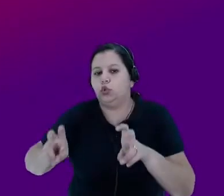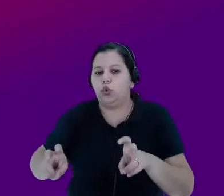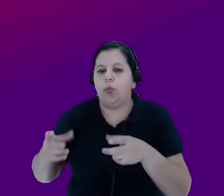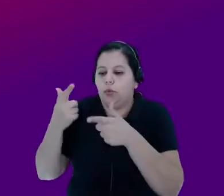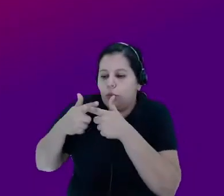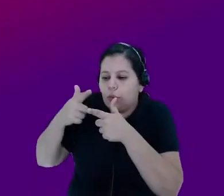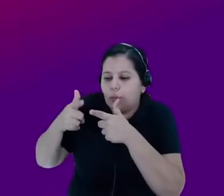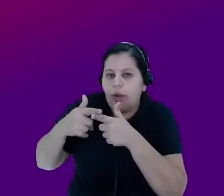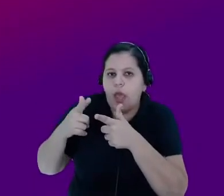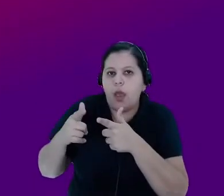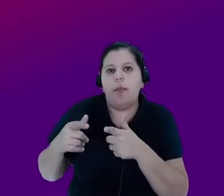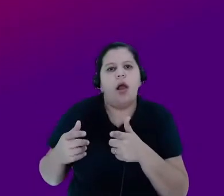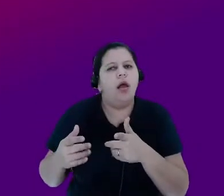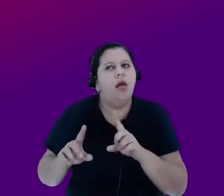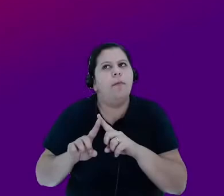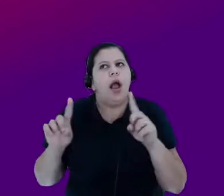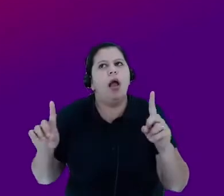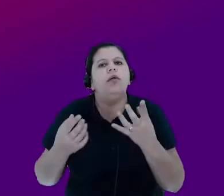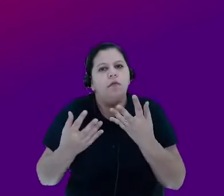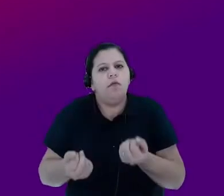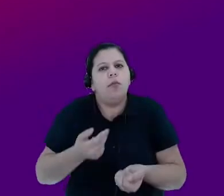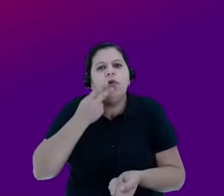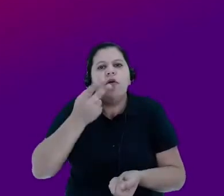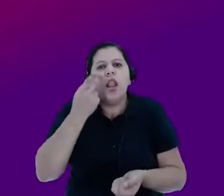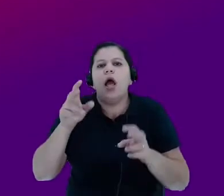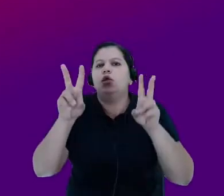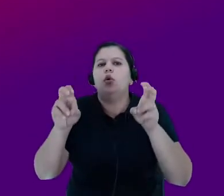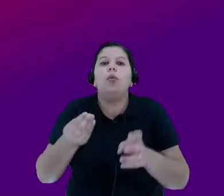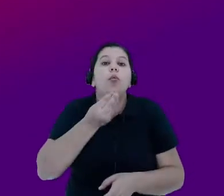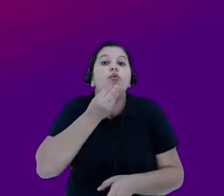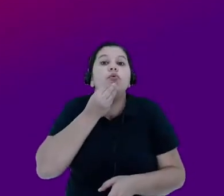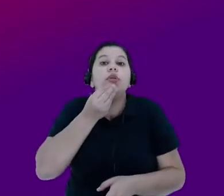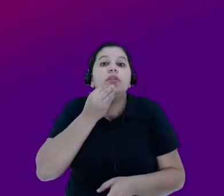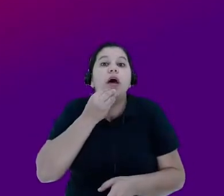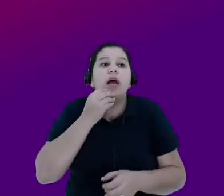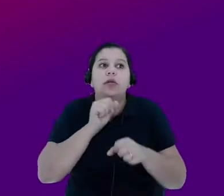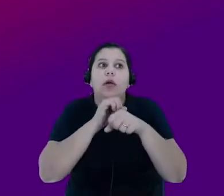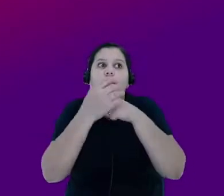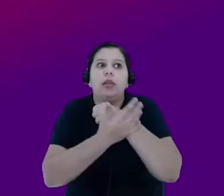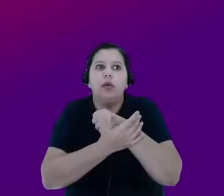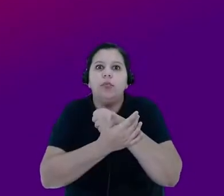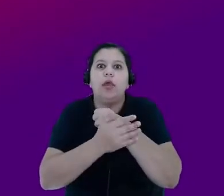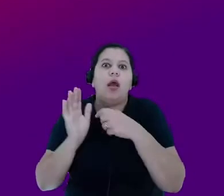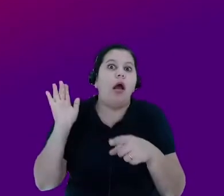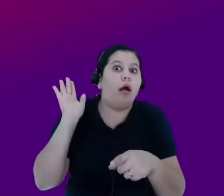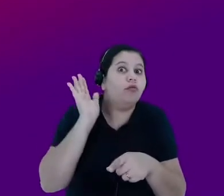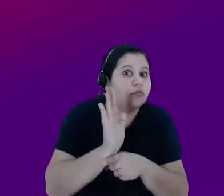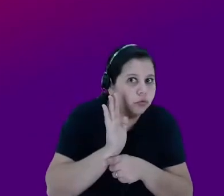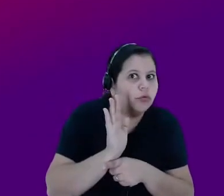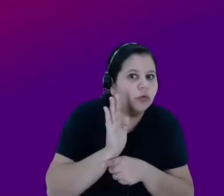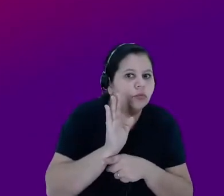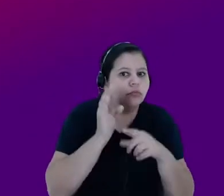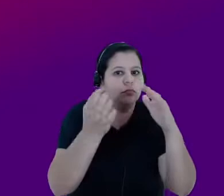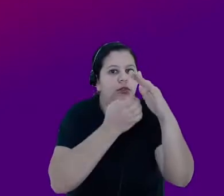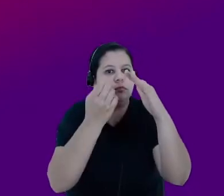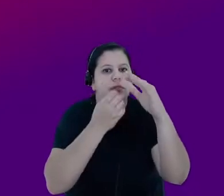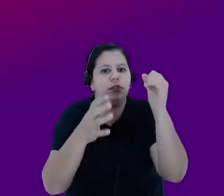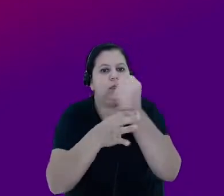também ofereceu e até acelerou para as seguradoras, que é o nosso próximo...